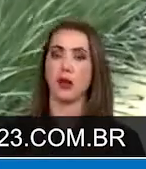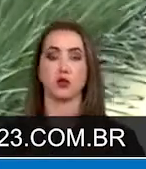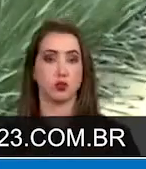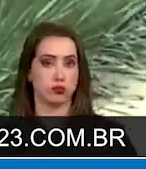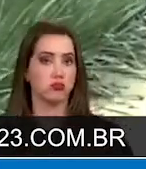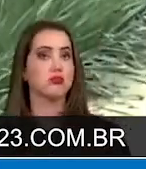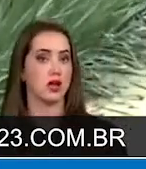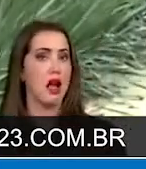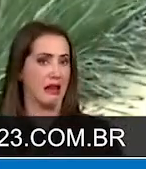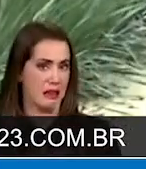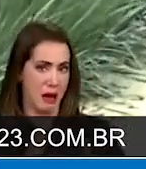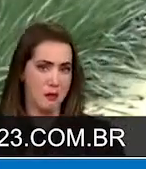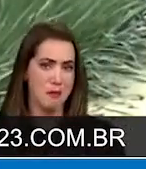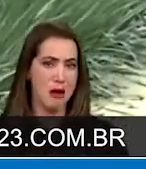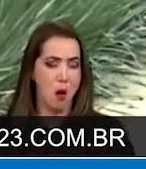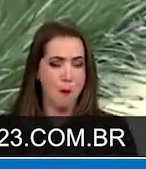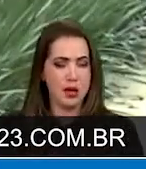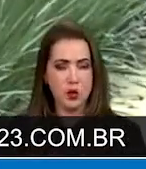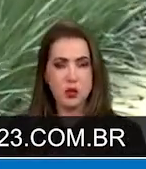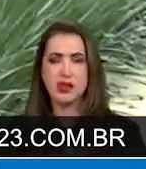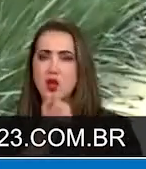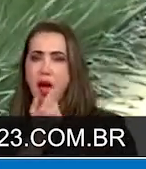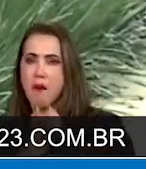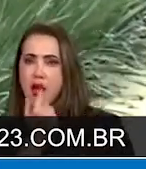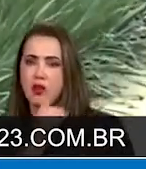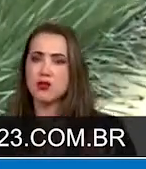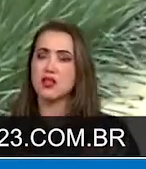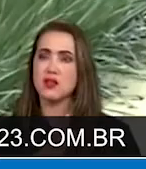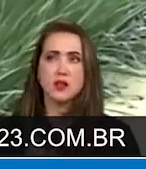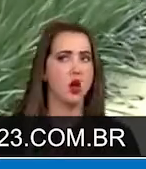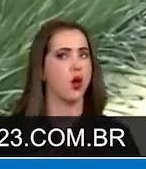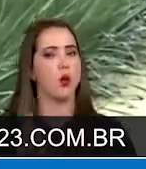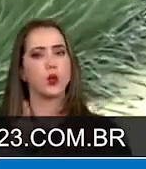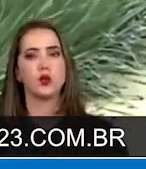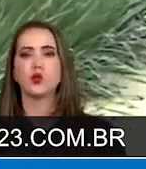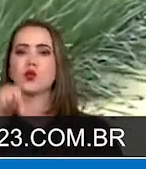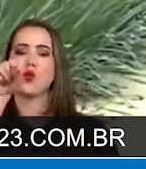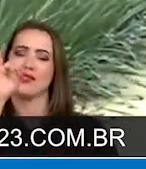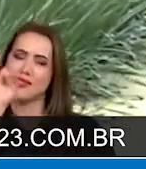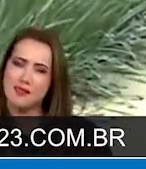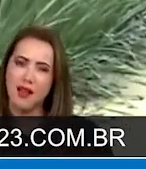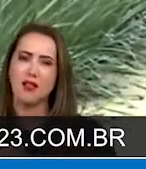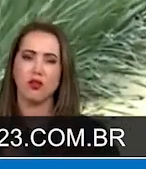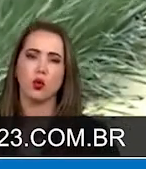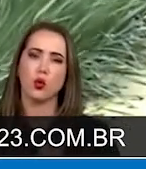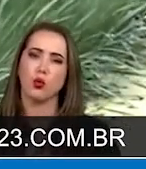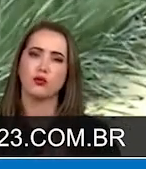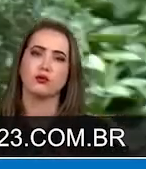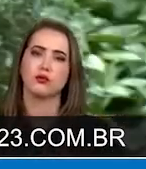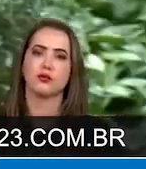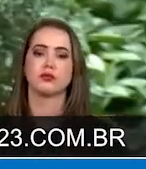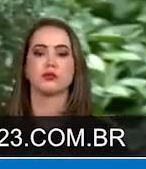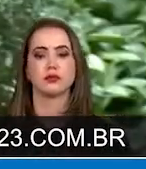que impedem o acesso a medicamentos que muitas vezes são a única opção eficaz no tratamento de